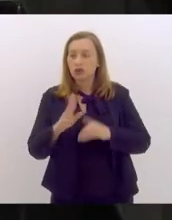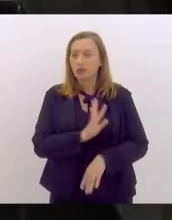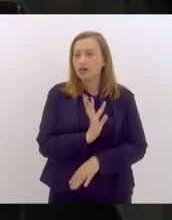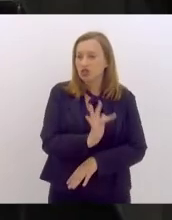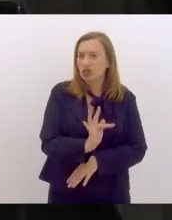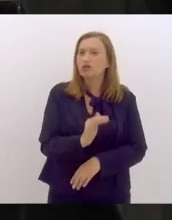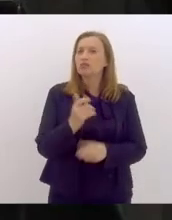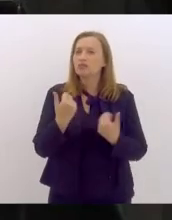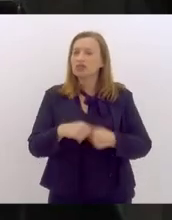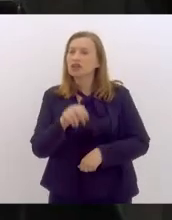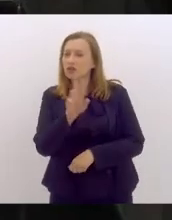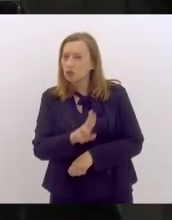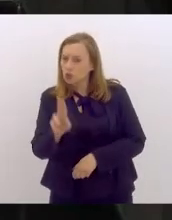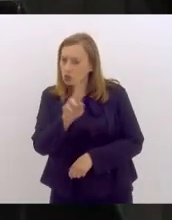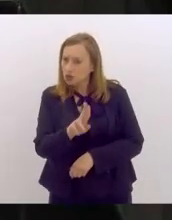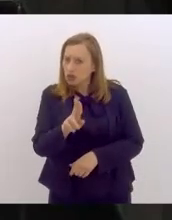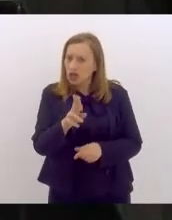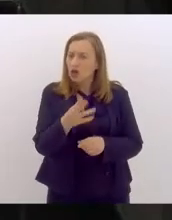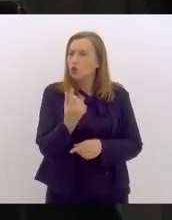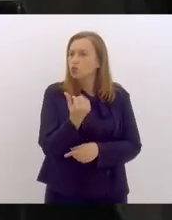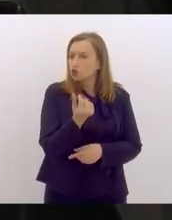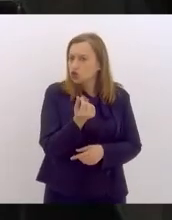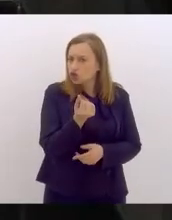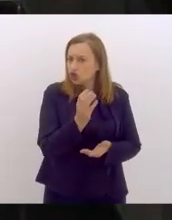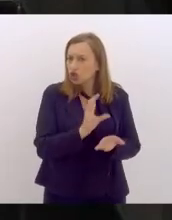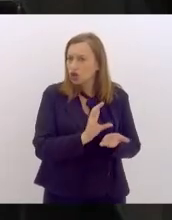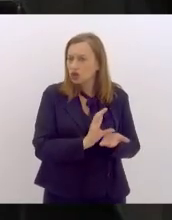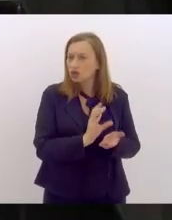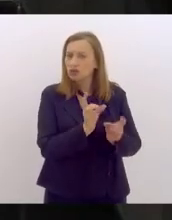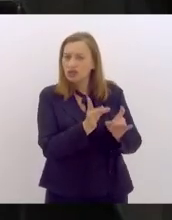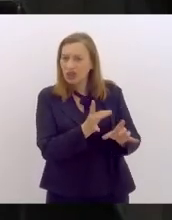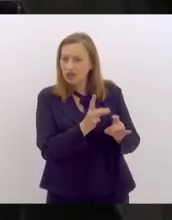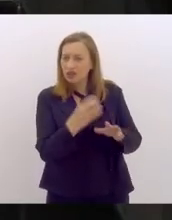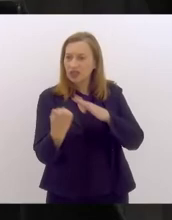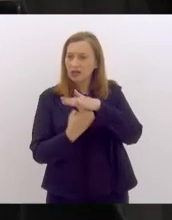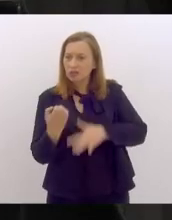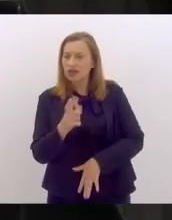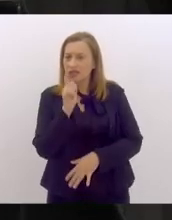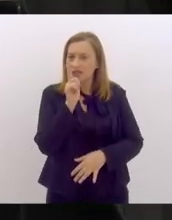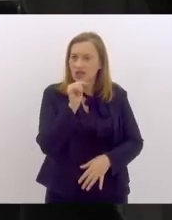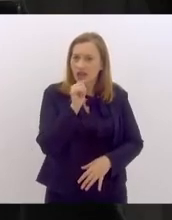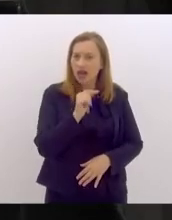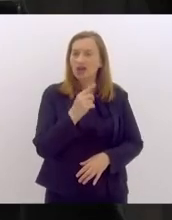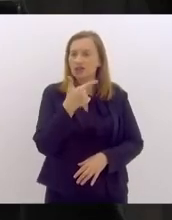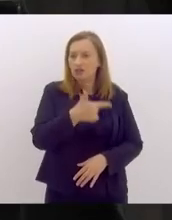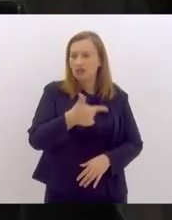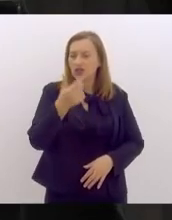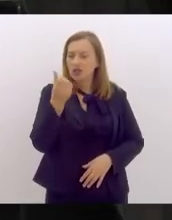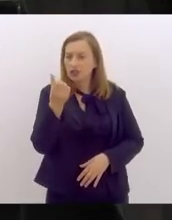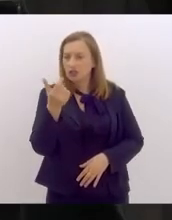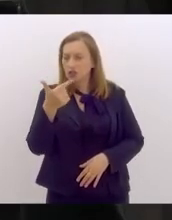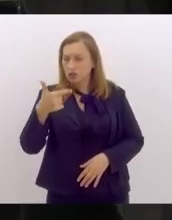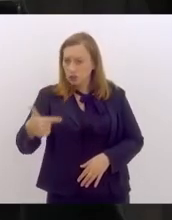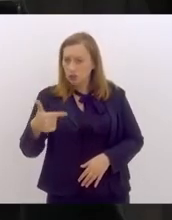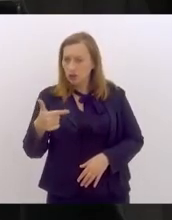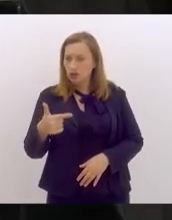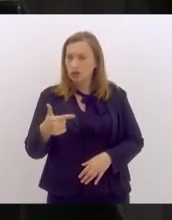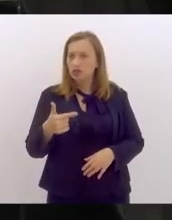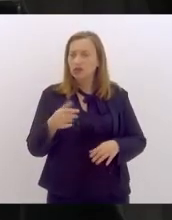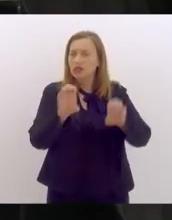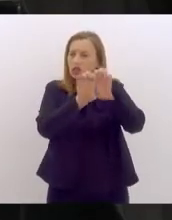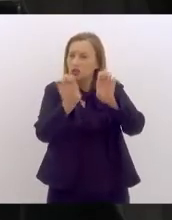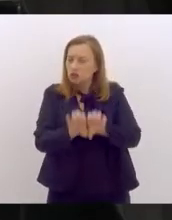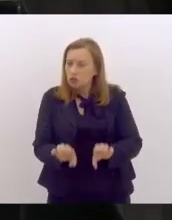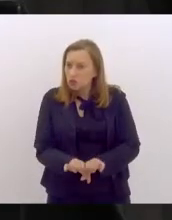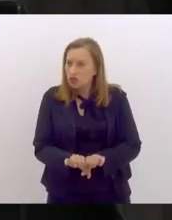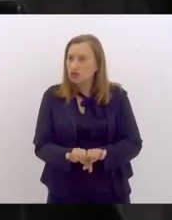ele tinha que usar parte desse dinheiro a Cedae esse 22 bem para fazer investimentos estruturantes no Rio de